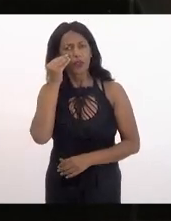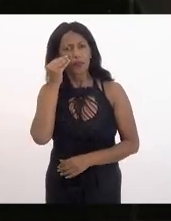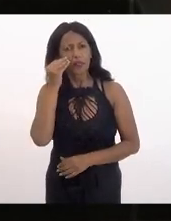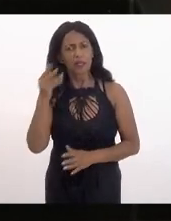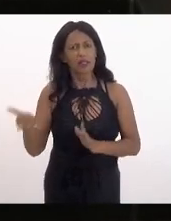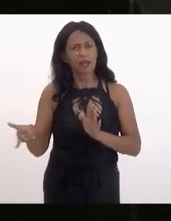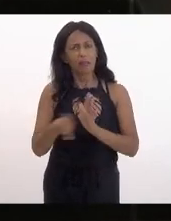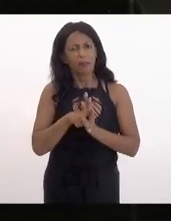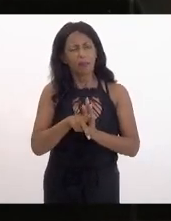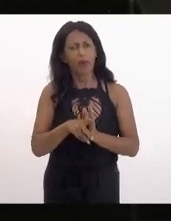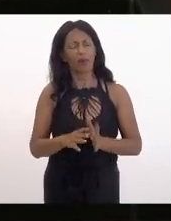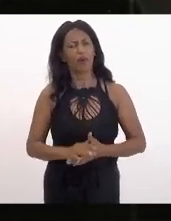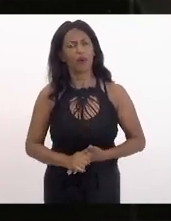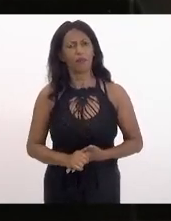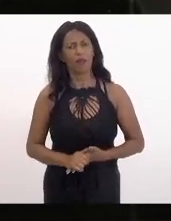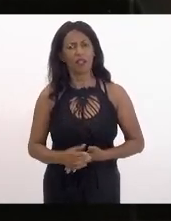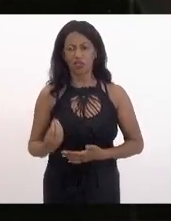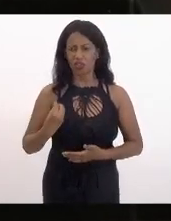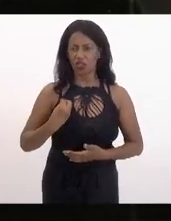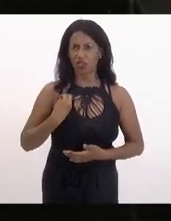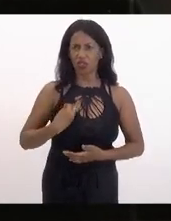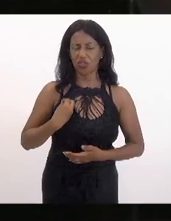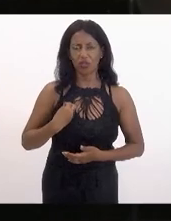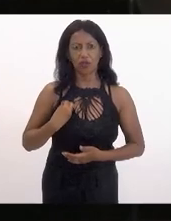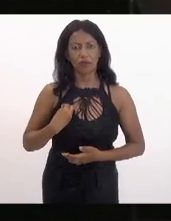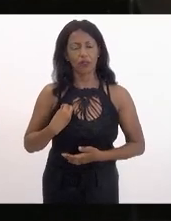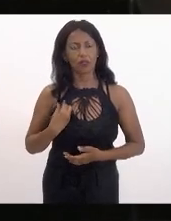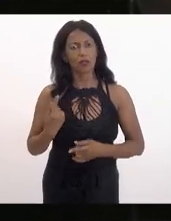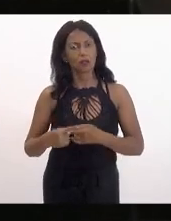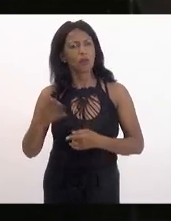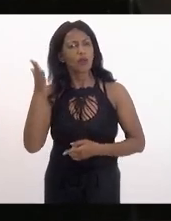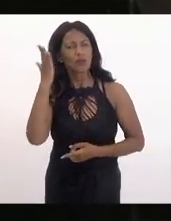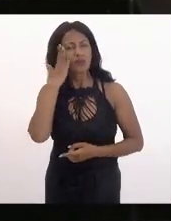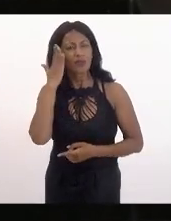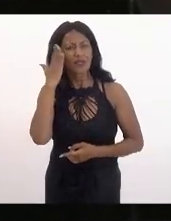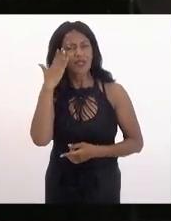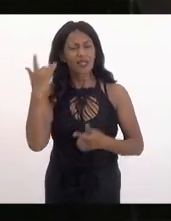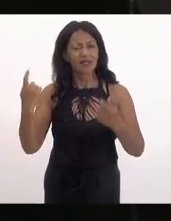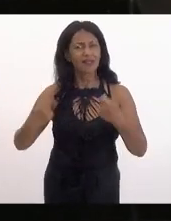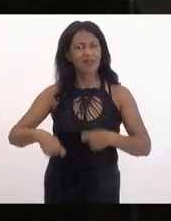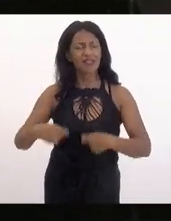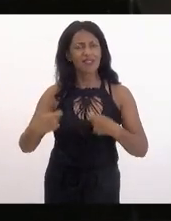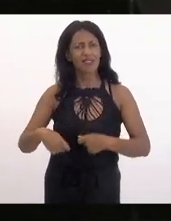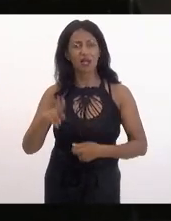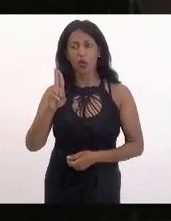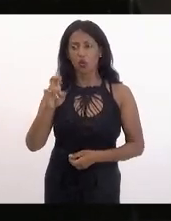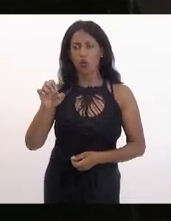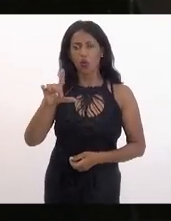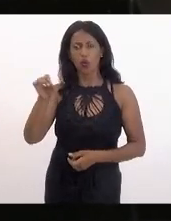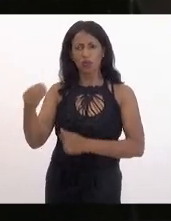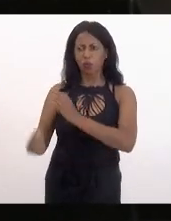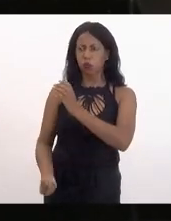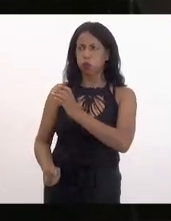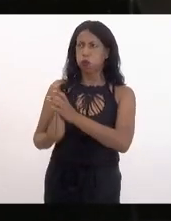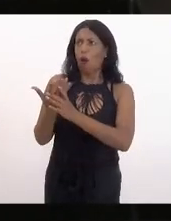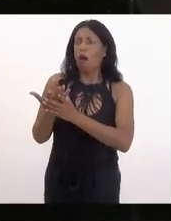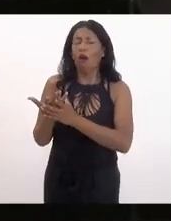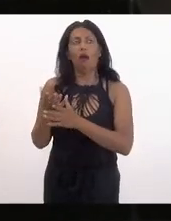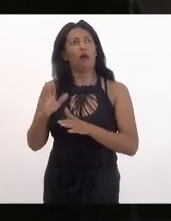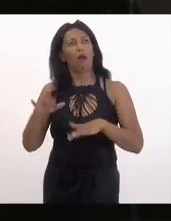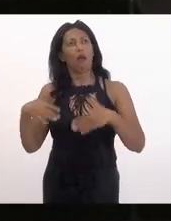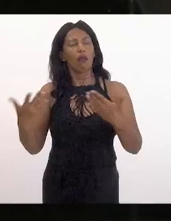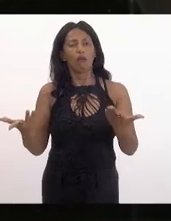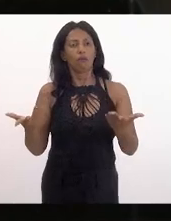própria o experiência de vida porque seis da necessidades ao erro não foi criada assim